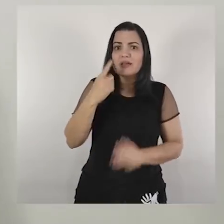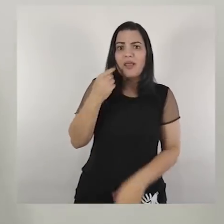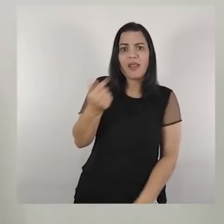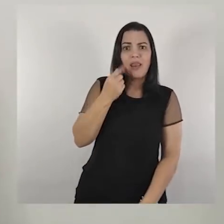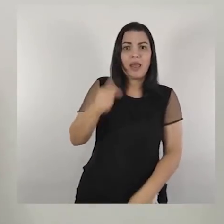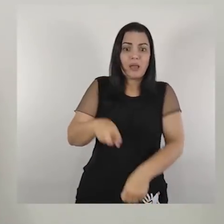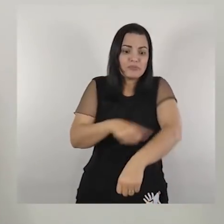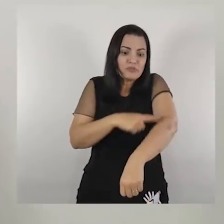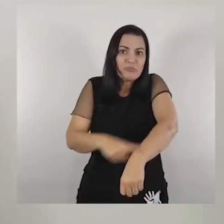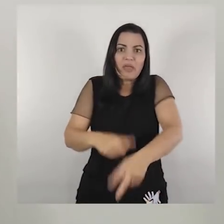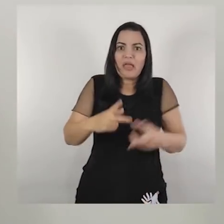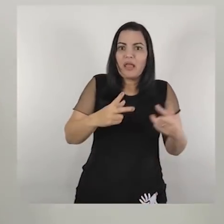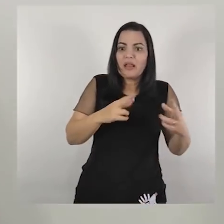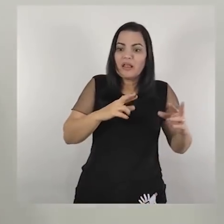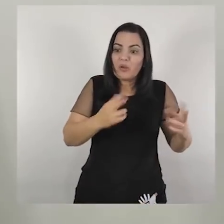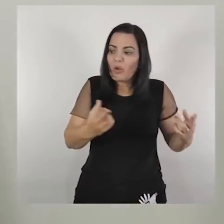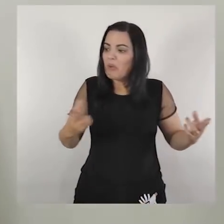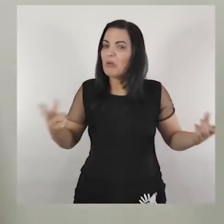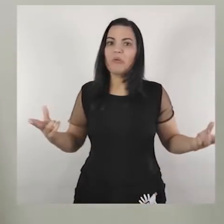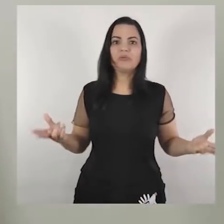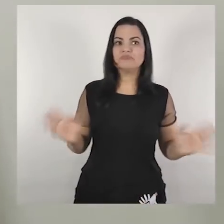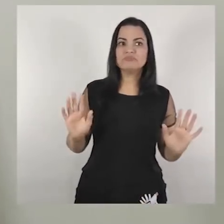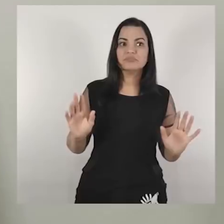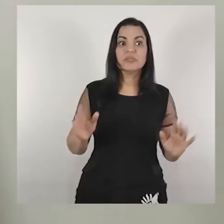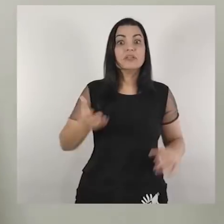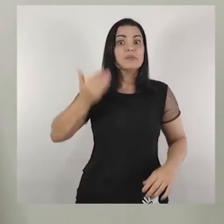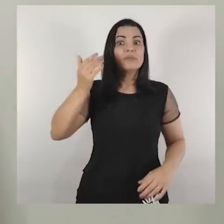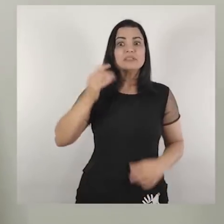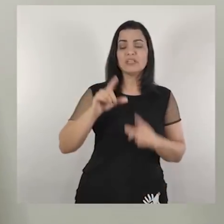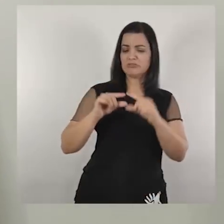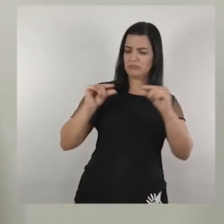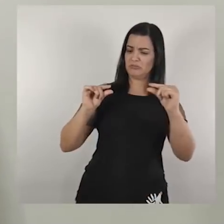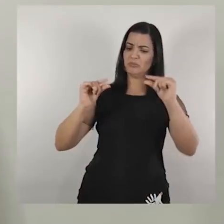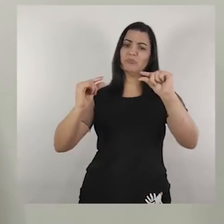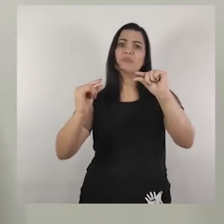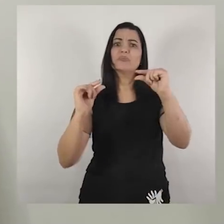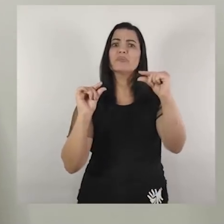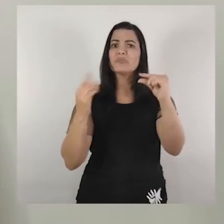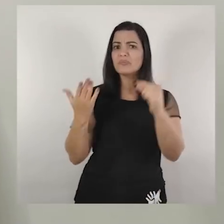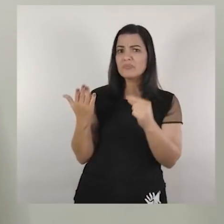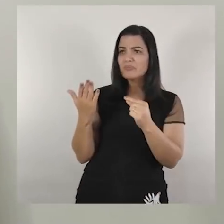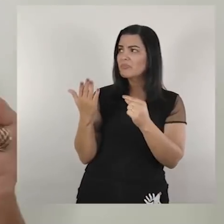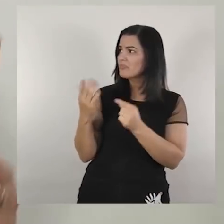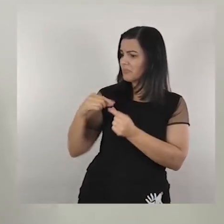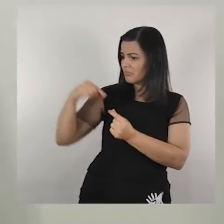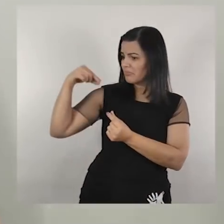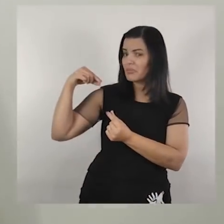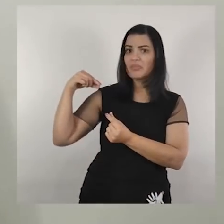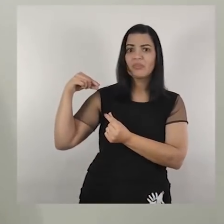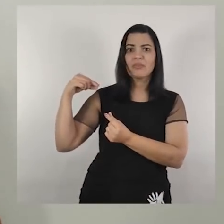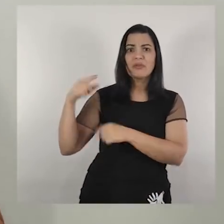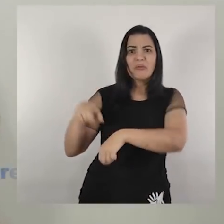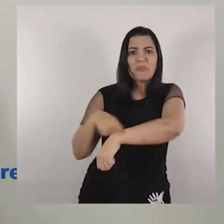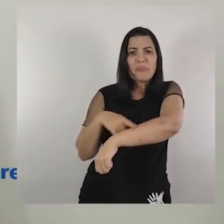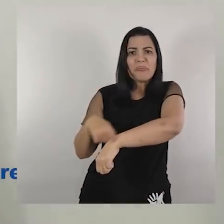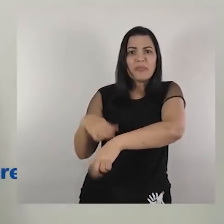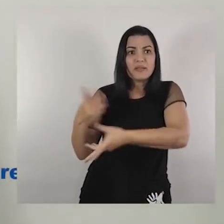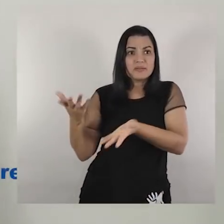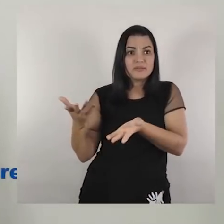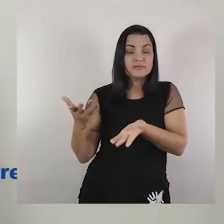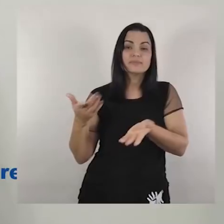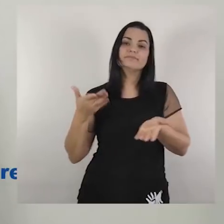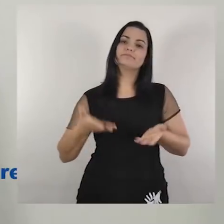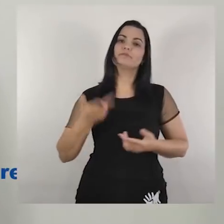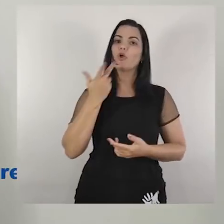mesmo? Antigamente as pessoas chamavam essa cor aqui cor de pele. Cor de pele de quem, né? Na minha sala eu sempre